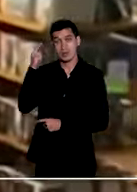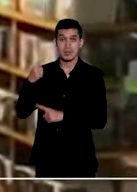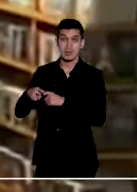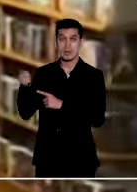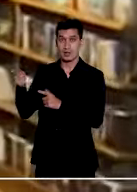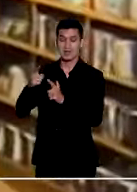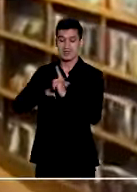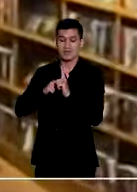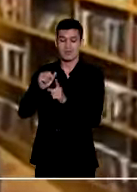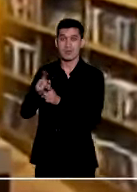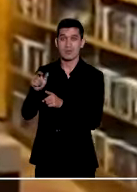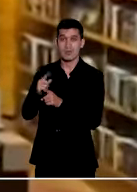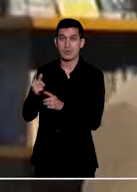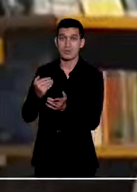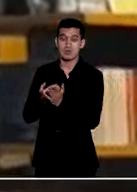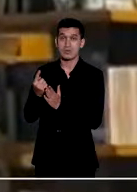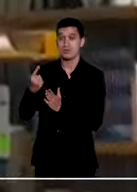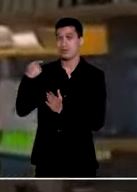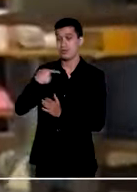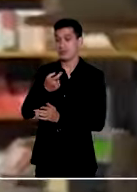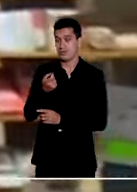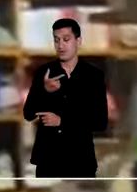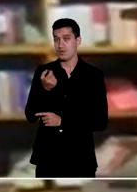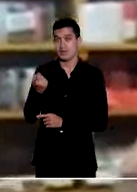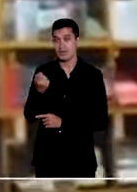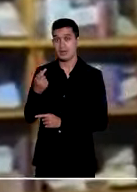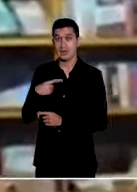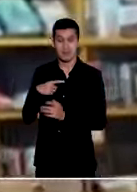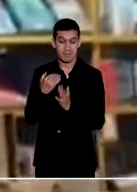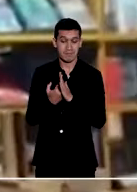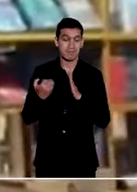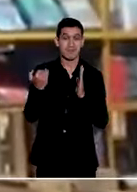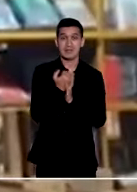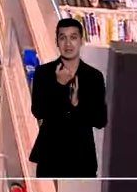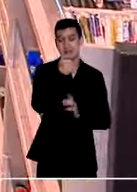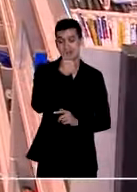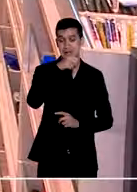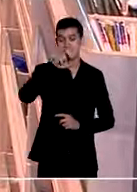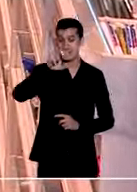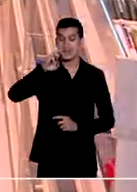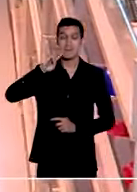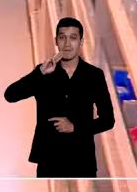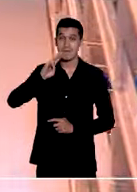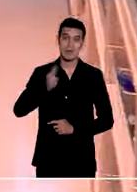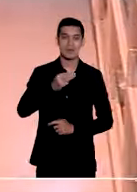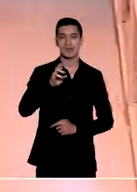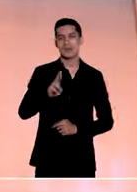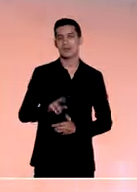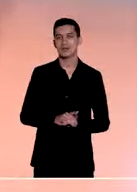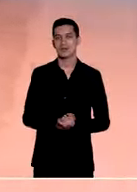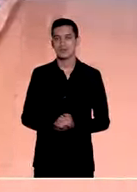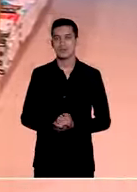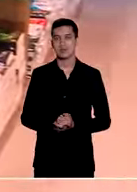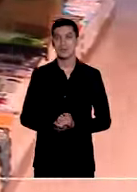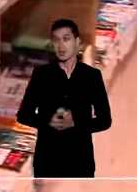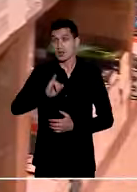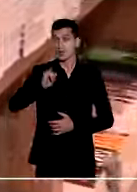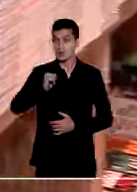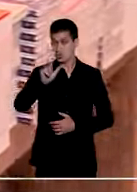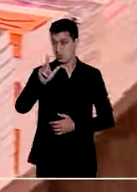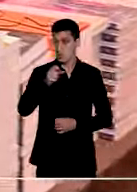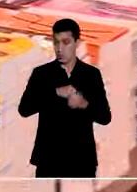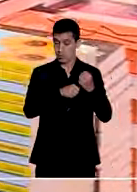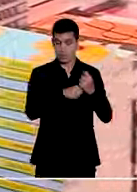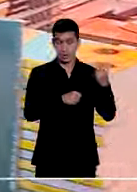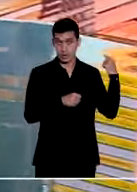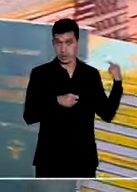início em 2020 e ultrapassa o valor de 15 milhões de reais em Junho do ano passado o ministro suspendeu a decisão da